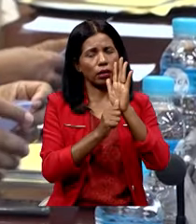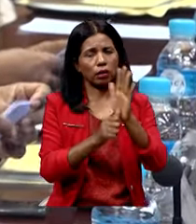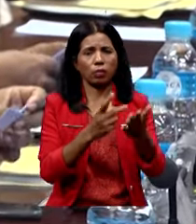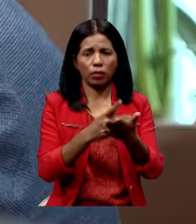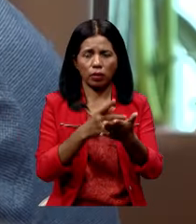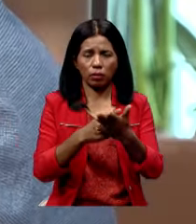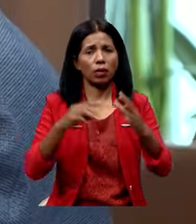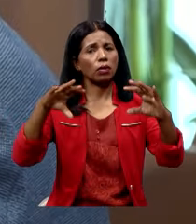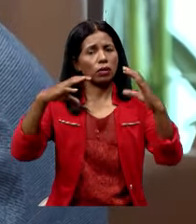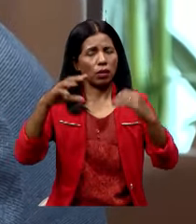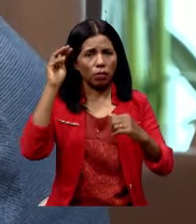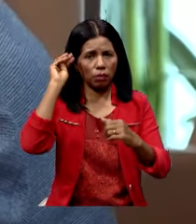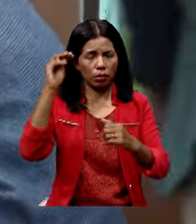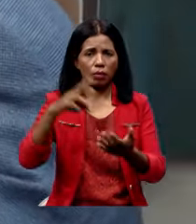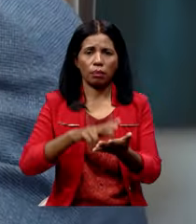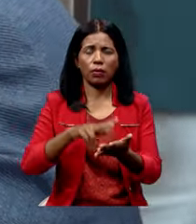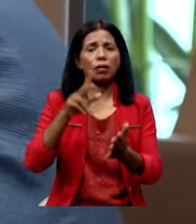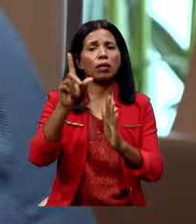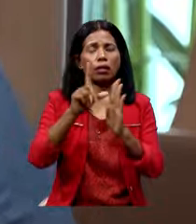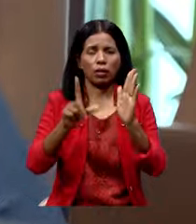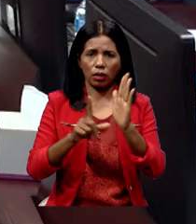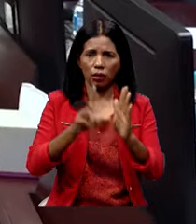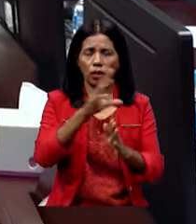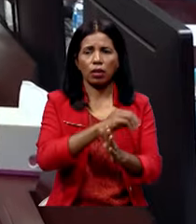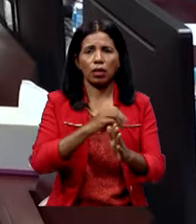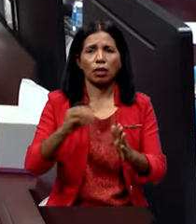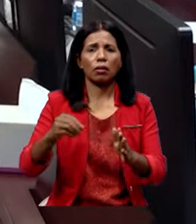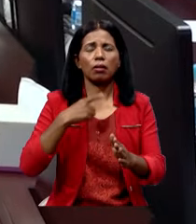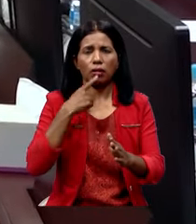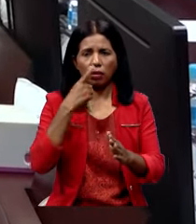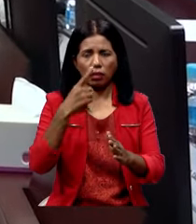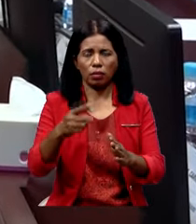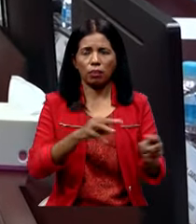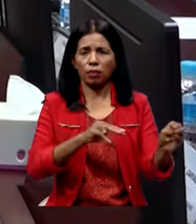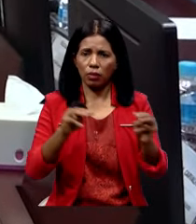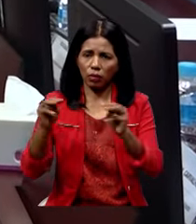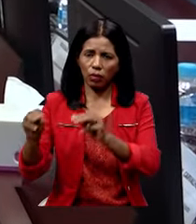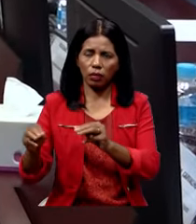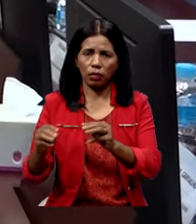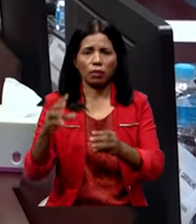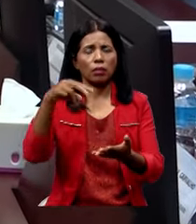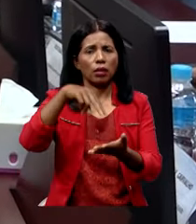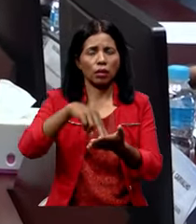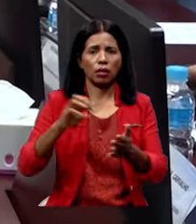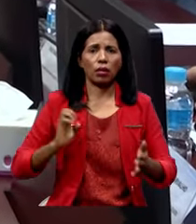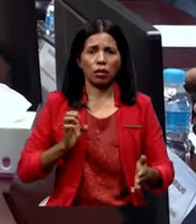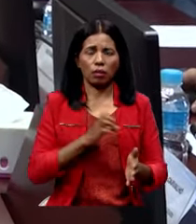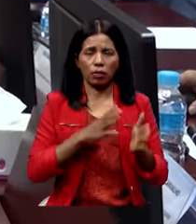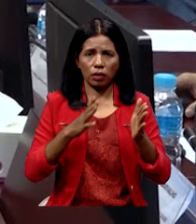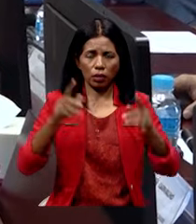do conselho ministro, no aprova projeto de liberação da aquisição imóvel da instalação embaixada